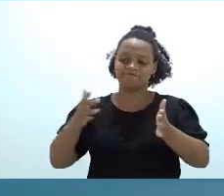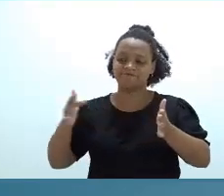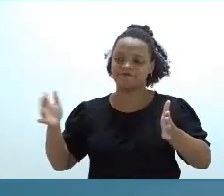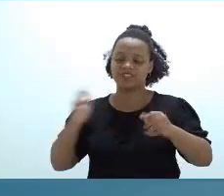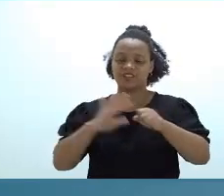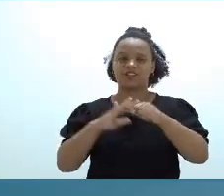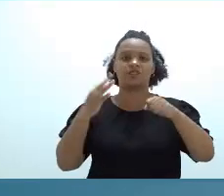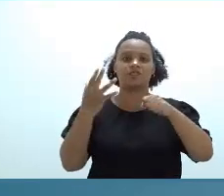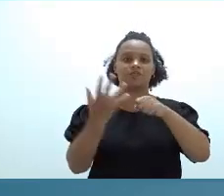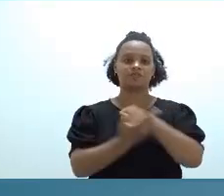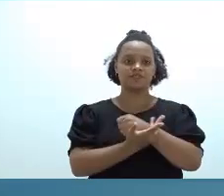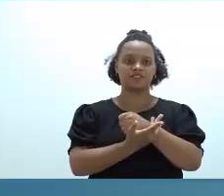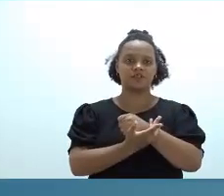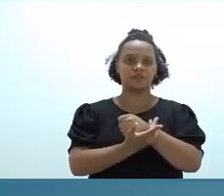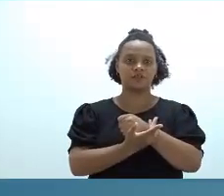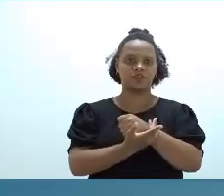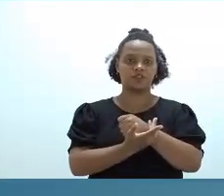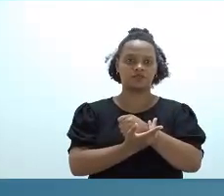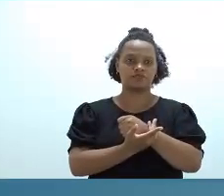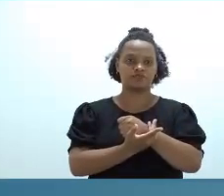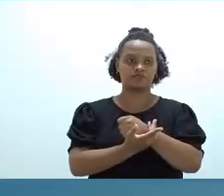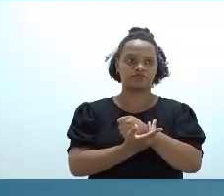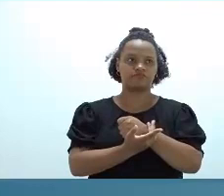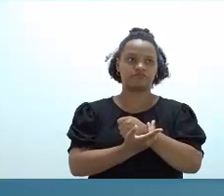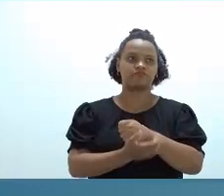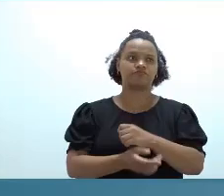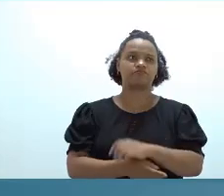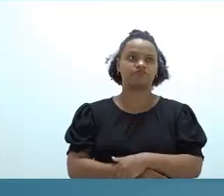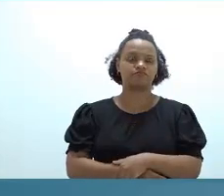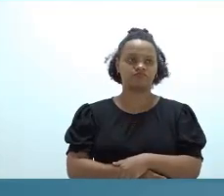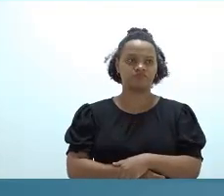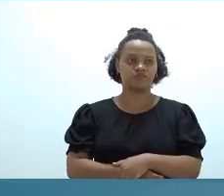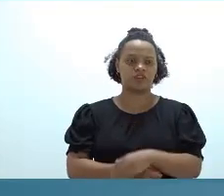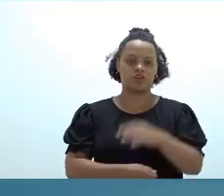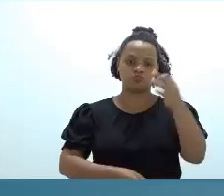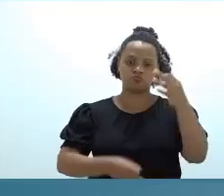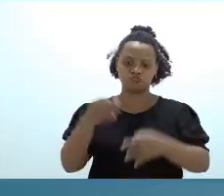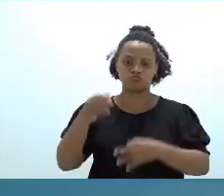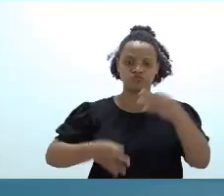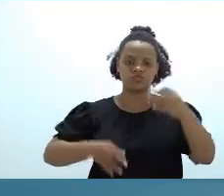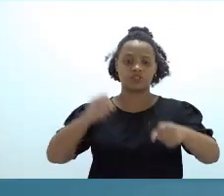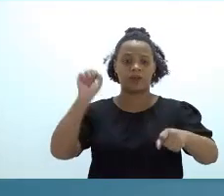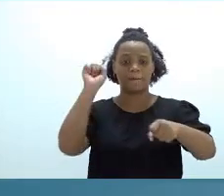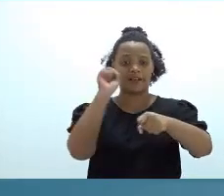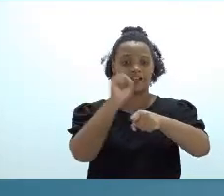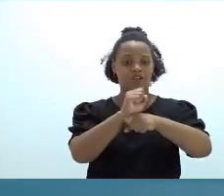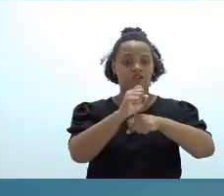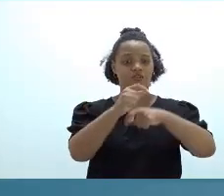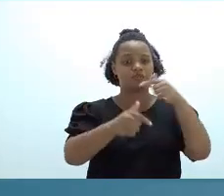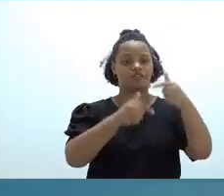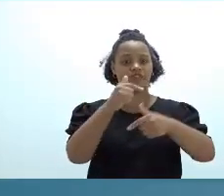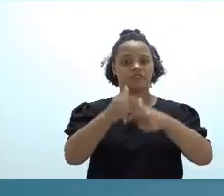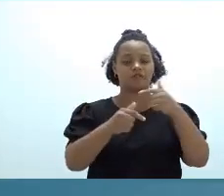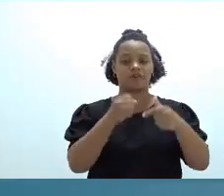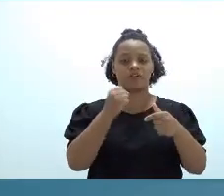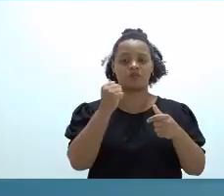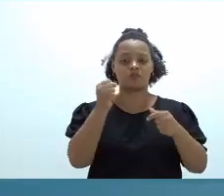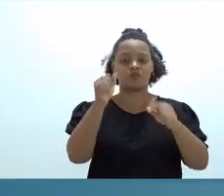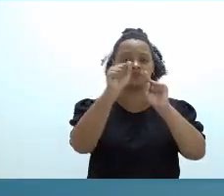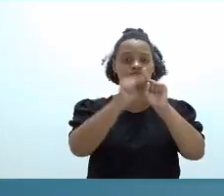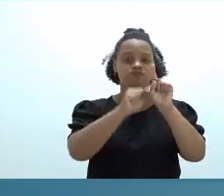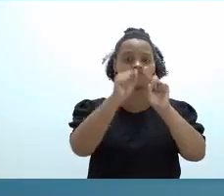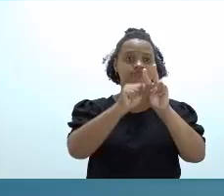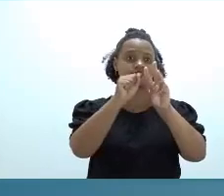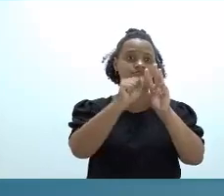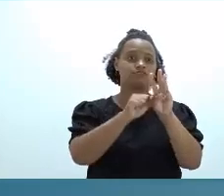a pandemia. Pela primeira vez, a justiça parou quase 3 meses. E o doutor Leonardo,